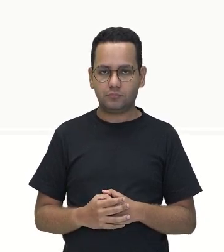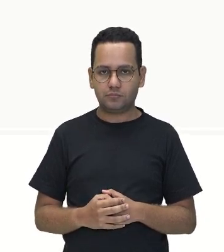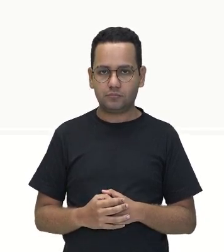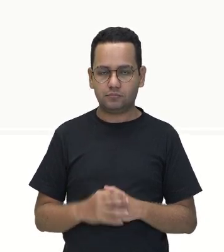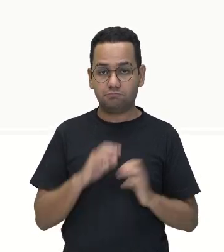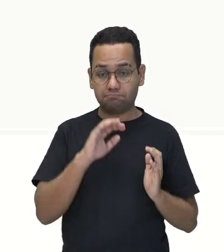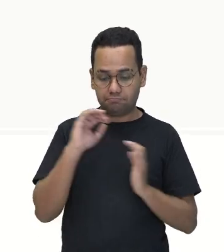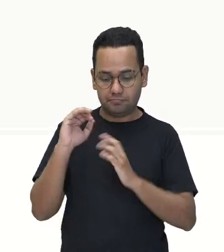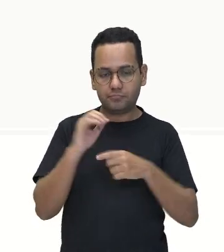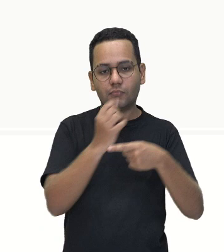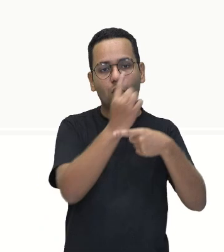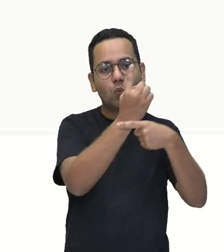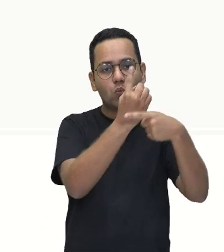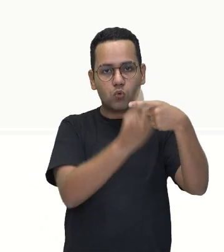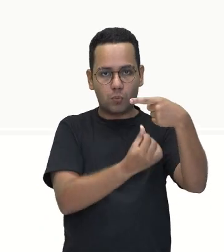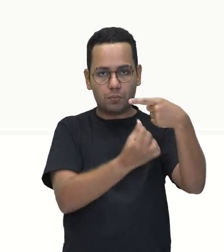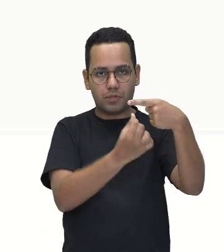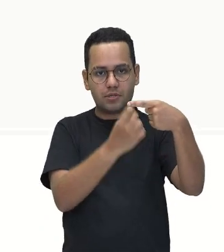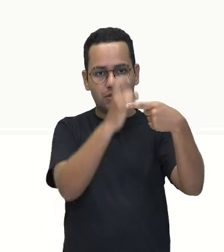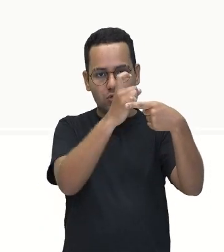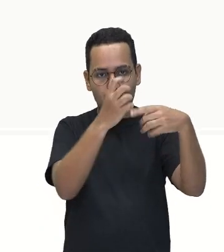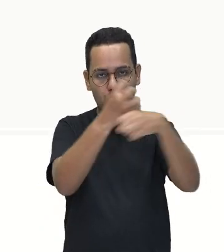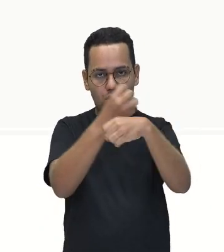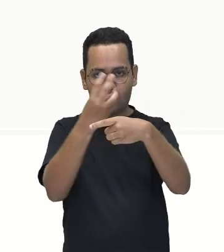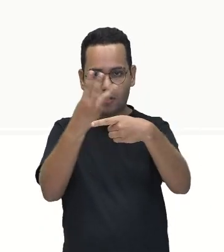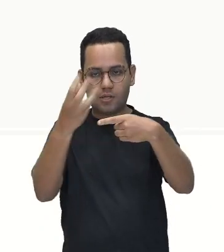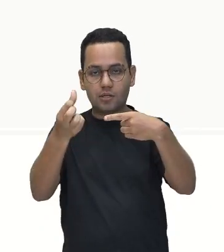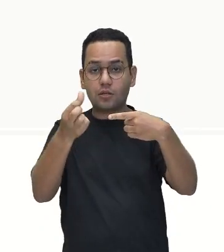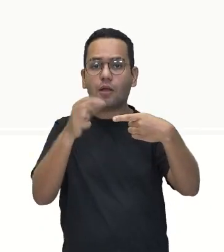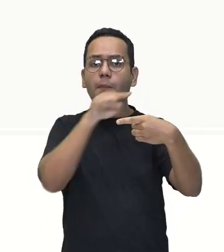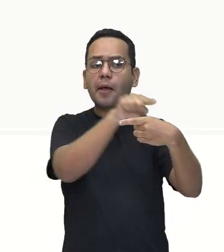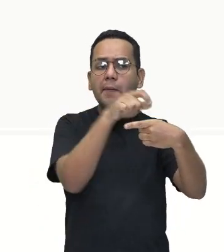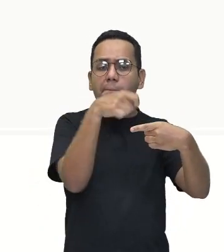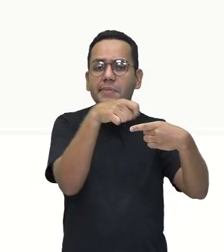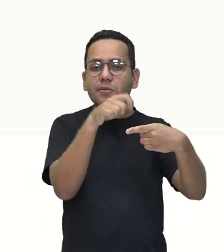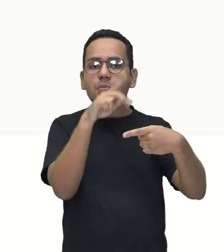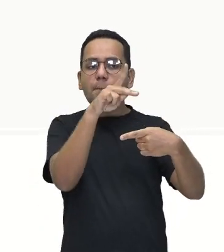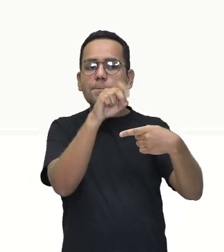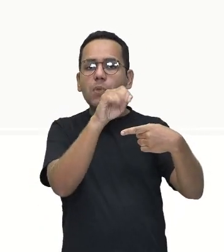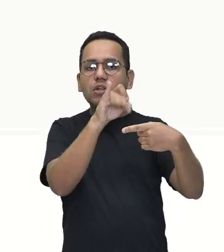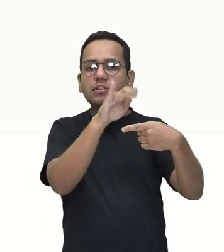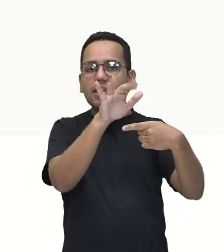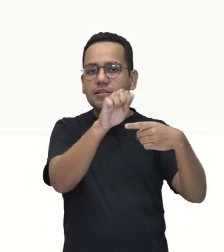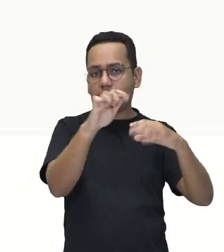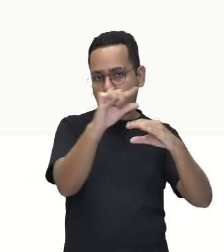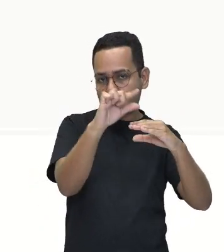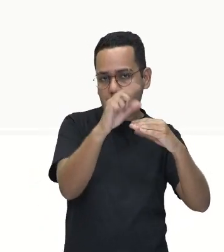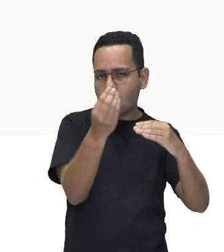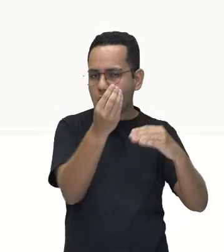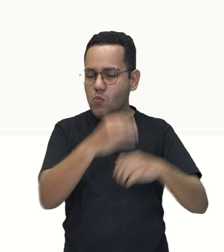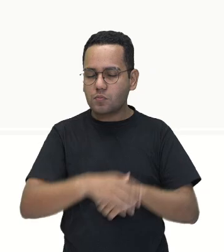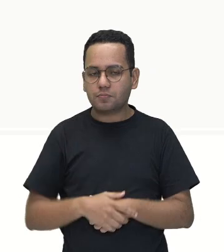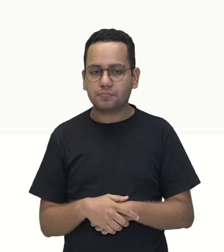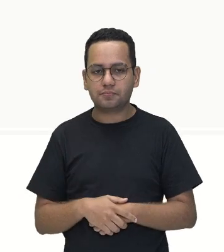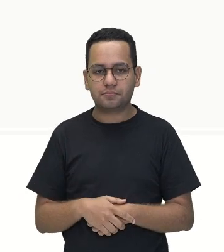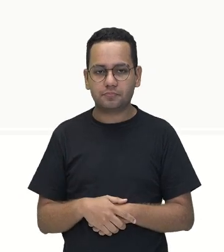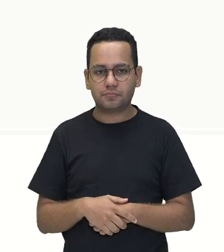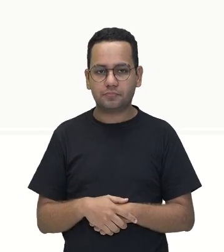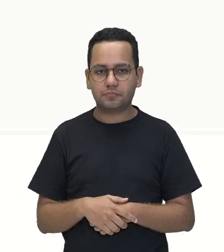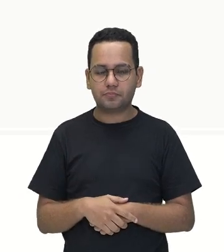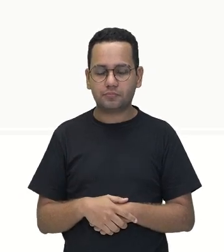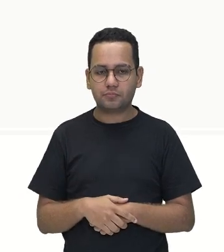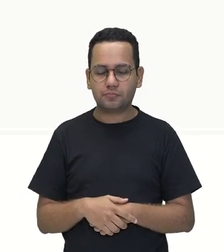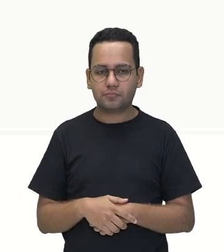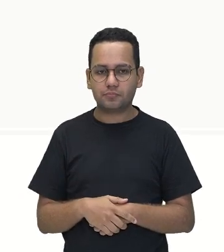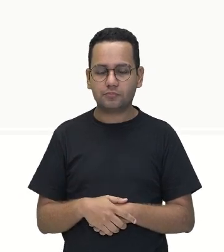6 numa numa potência como é que a gente vai fazer nós vamos